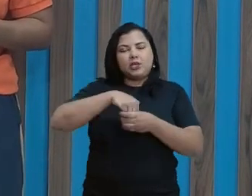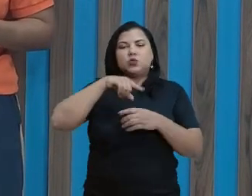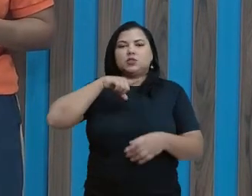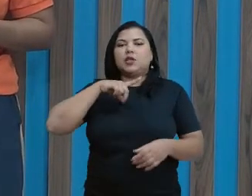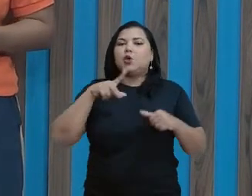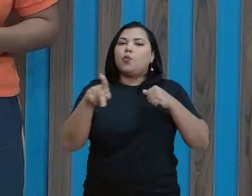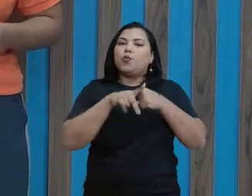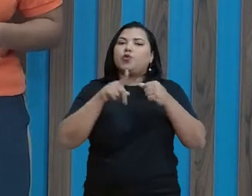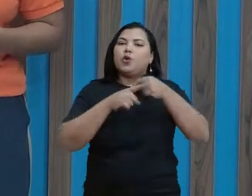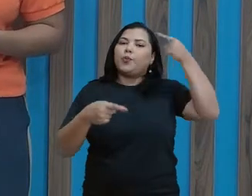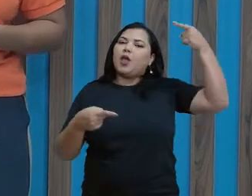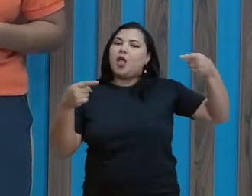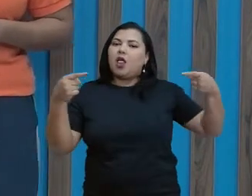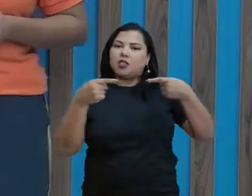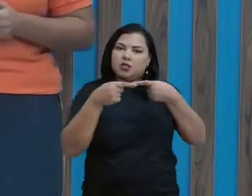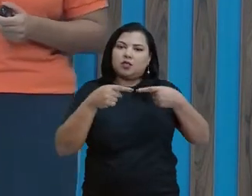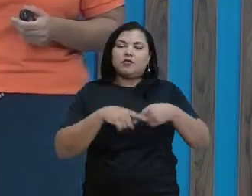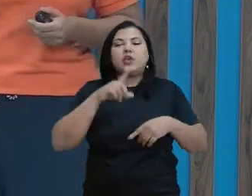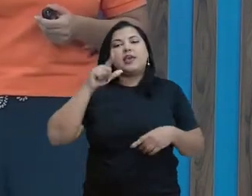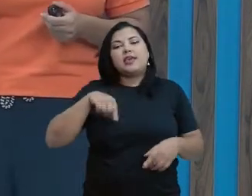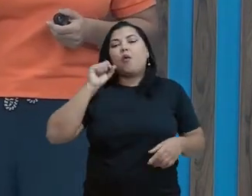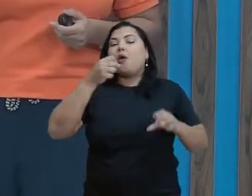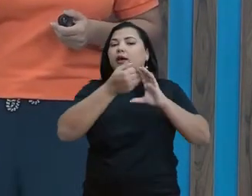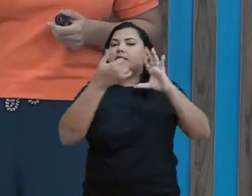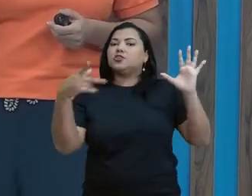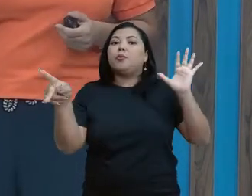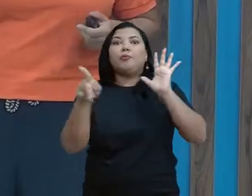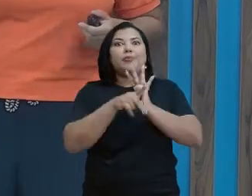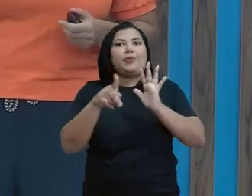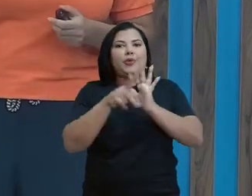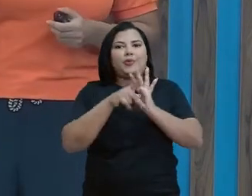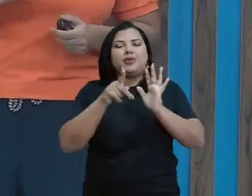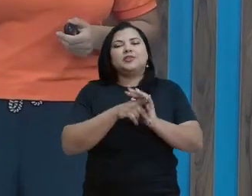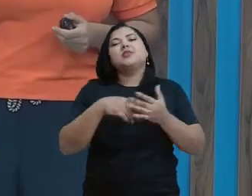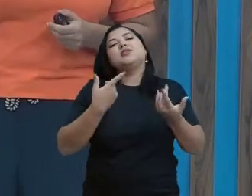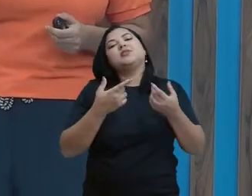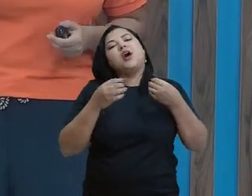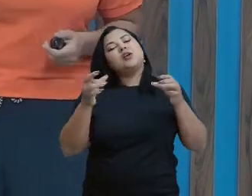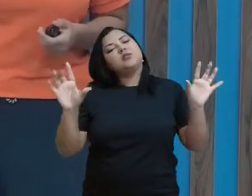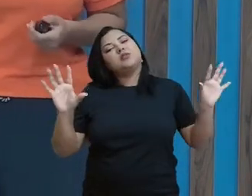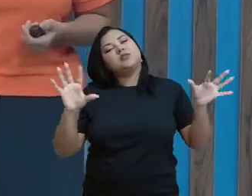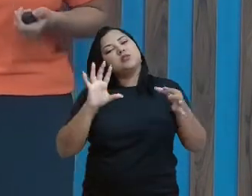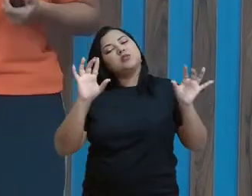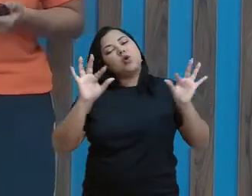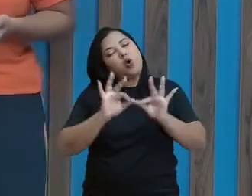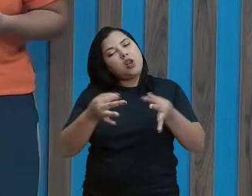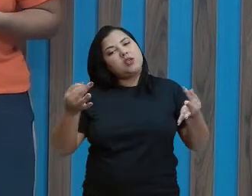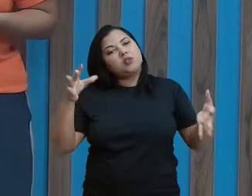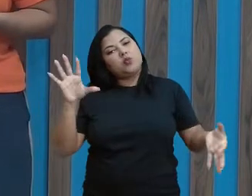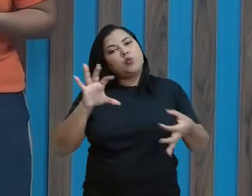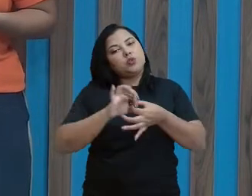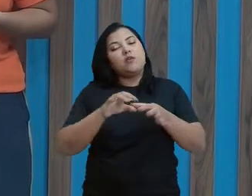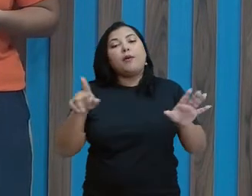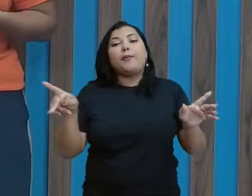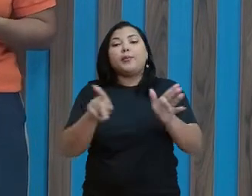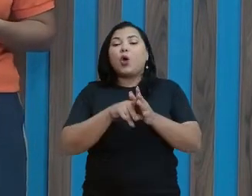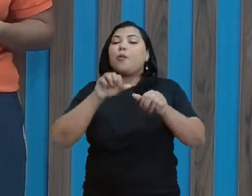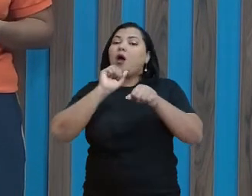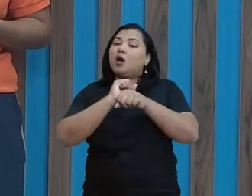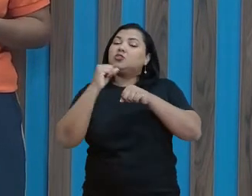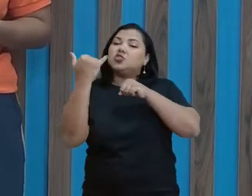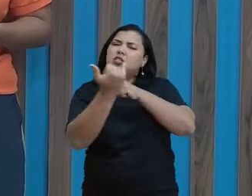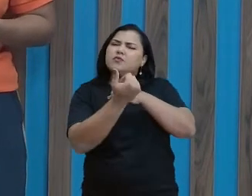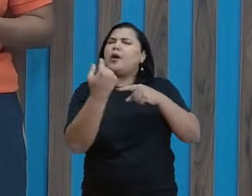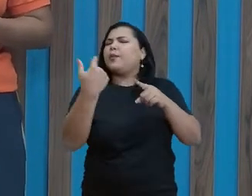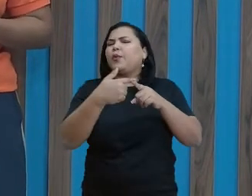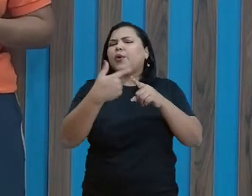relativo. E isso aqui é uma característica do quê? Das orações subordinadas adjetivas. E adjetivas por